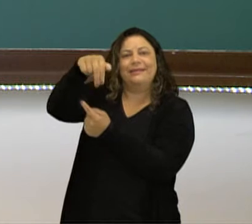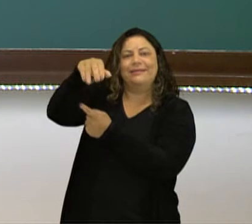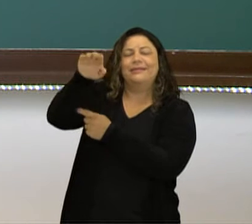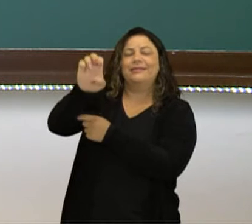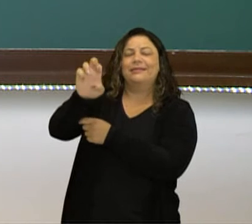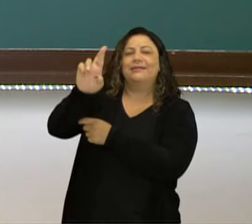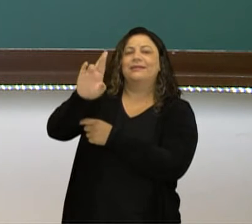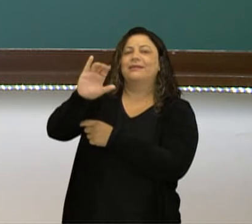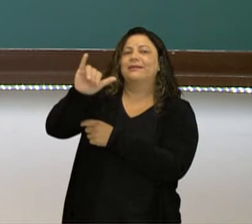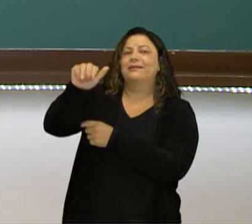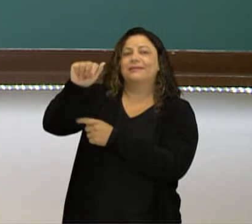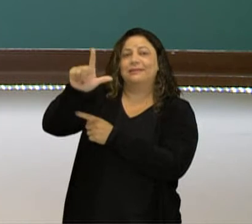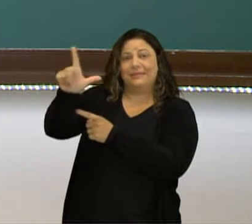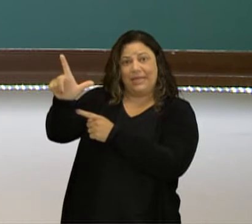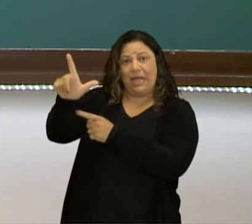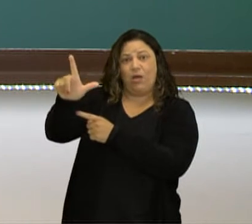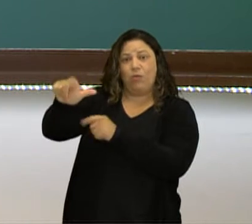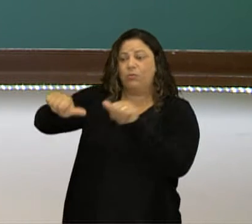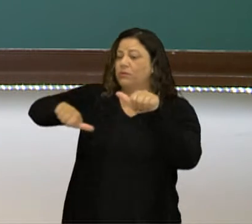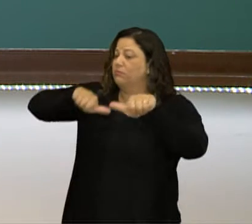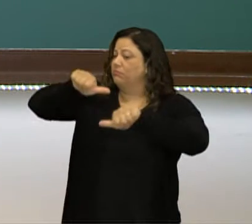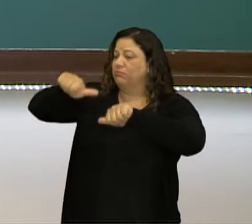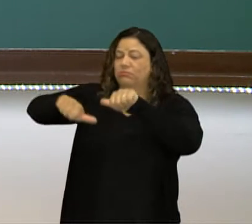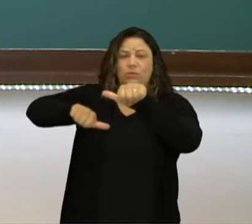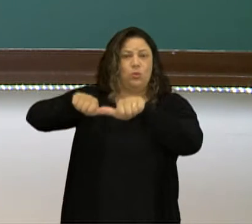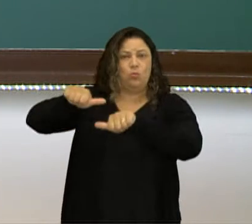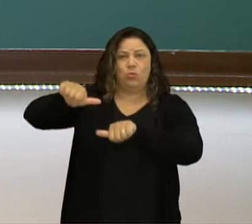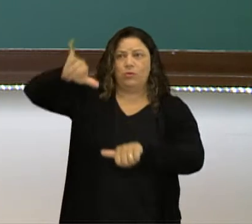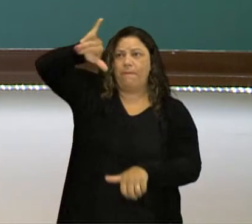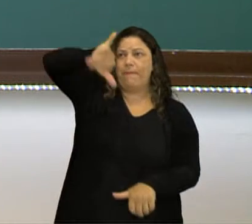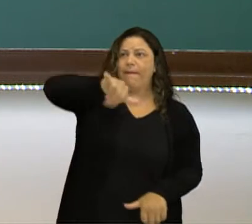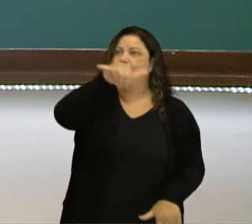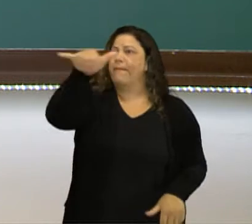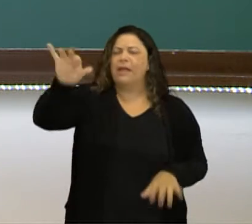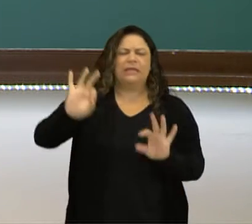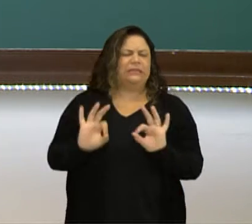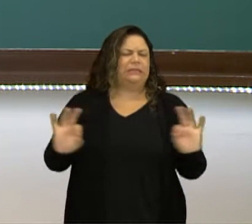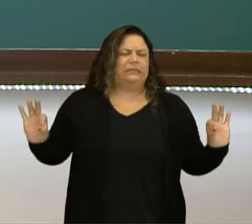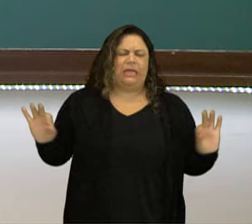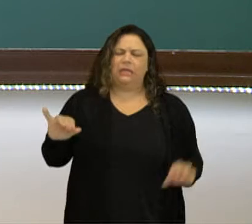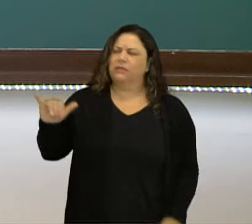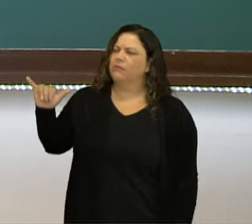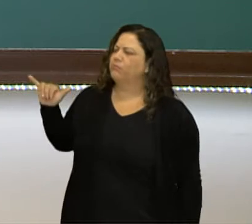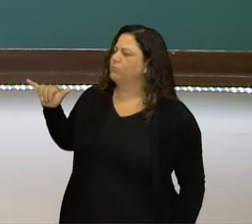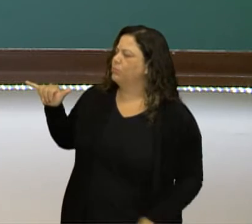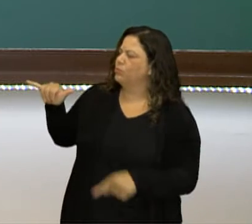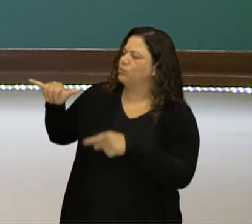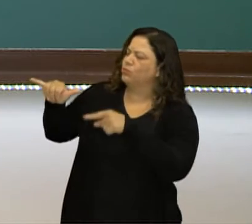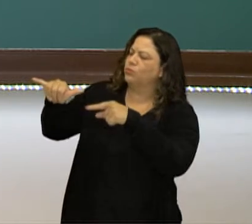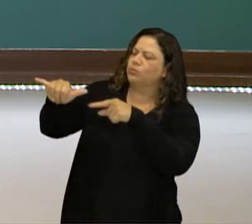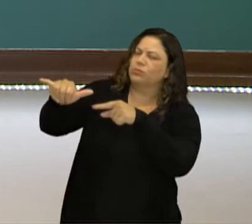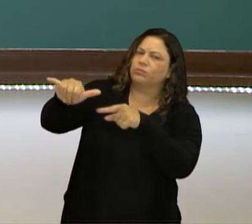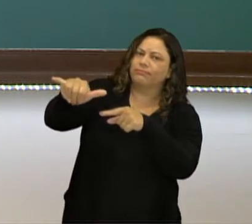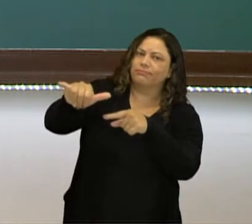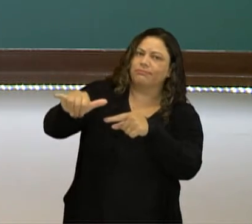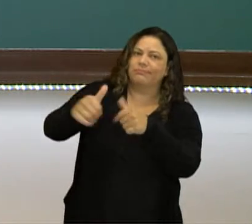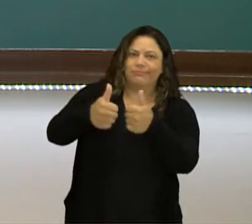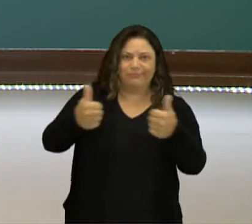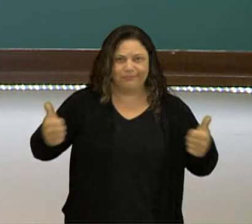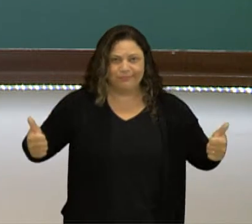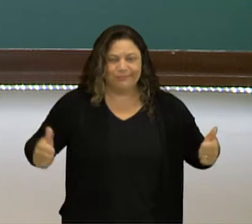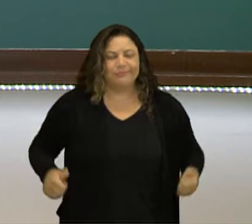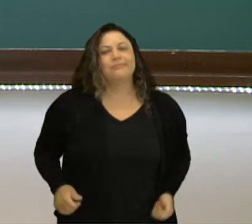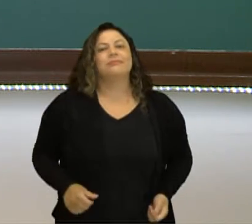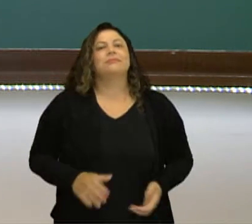com velocidade constante, ele não está mudando a sua trajetória, nem para cima, nem para baixo, nada disso, certo? Beleza? Então,